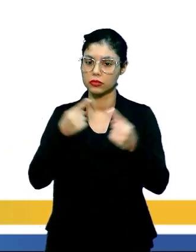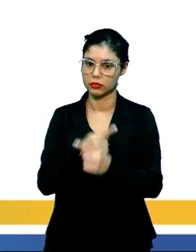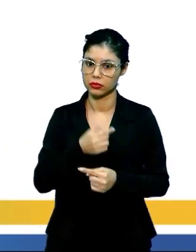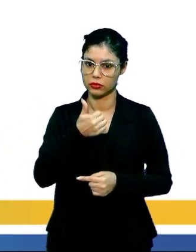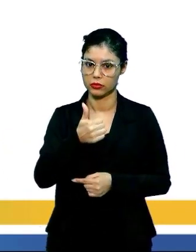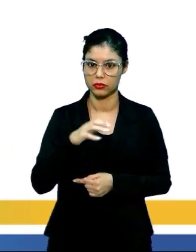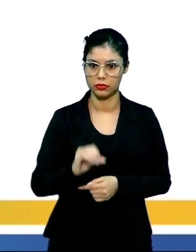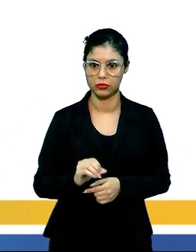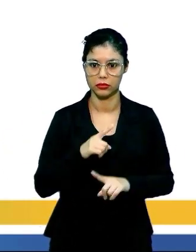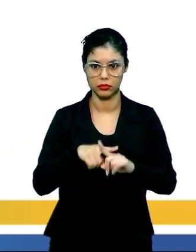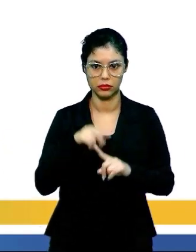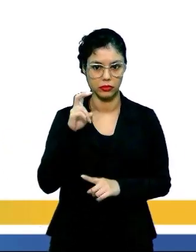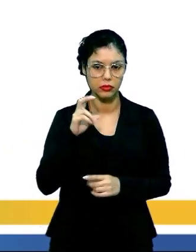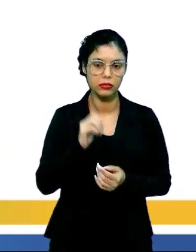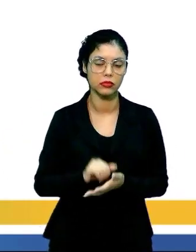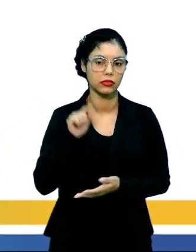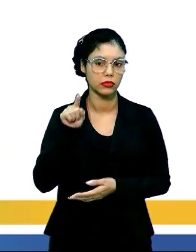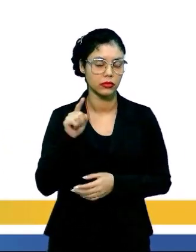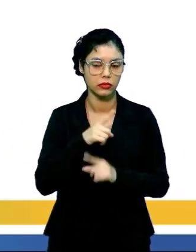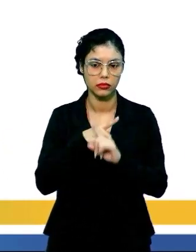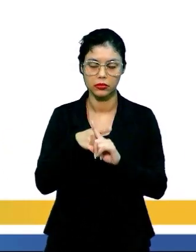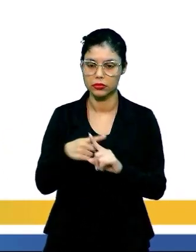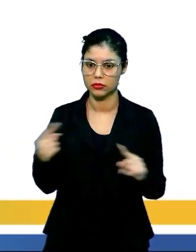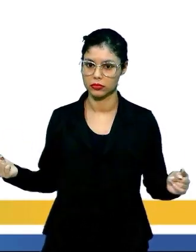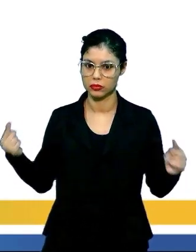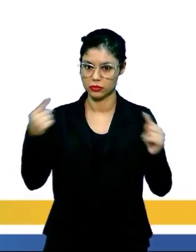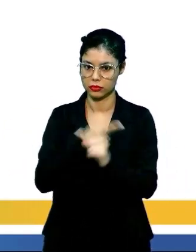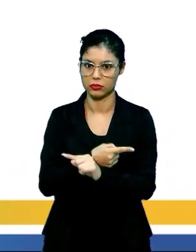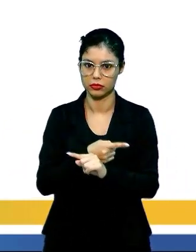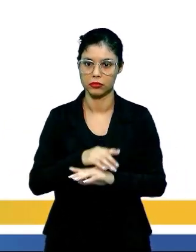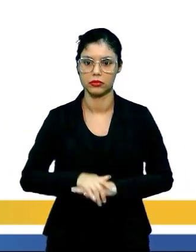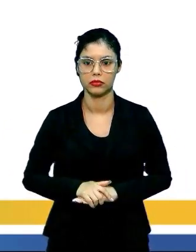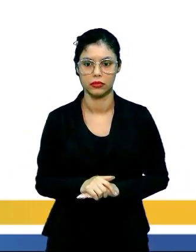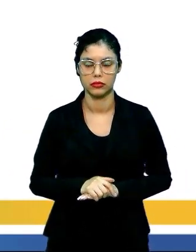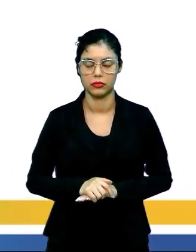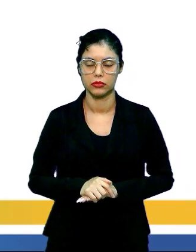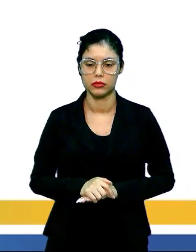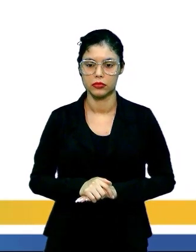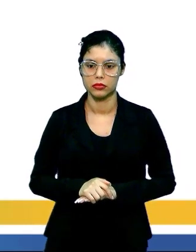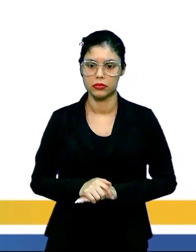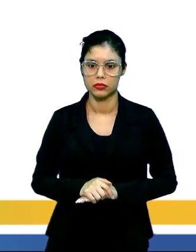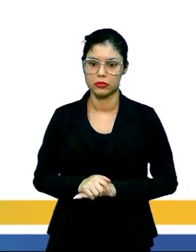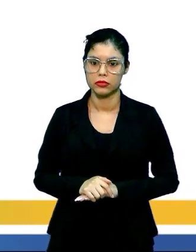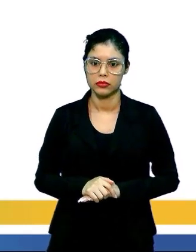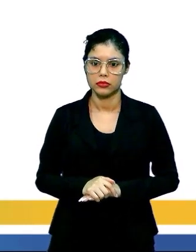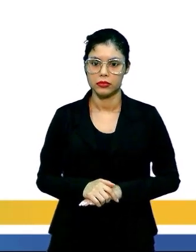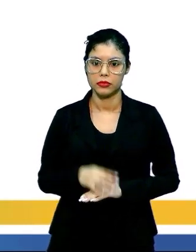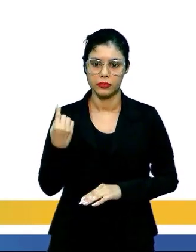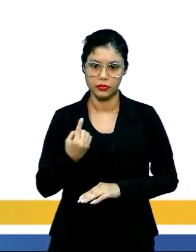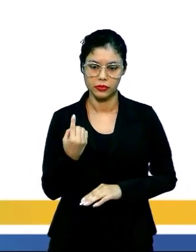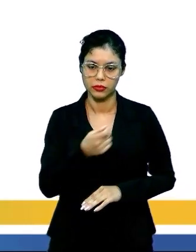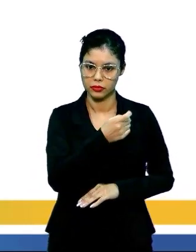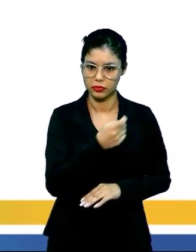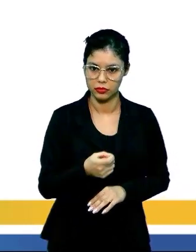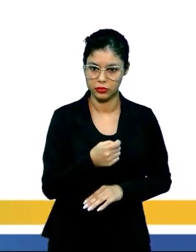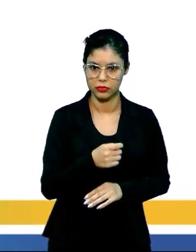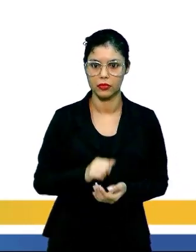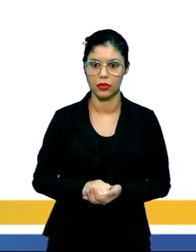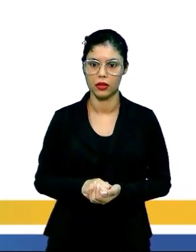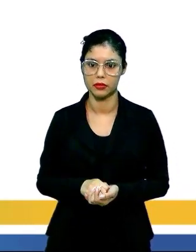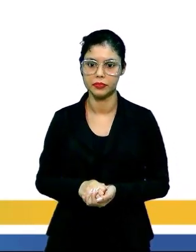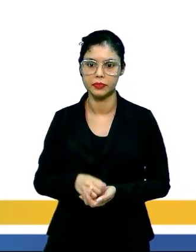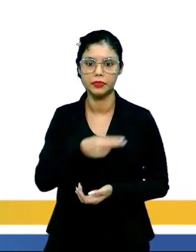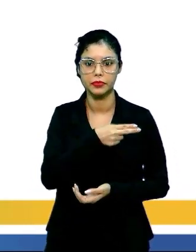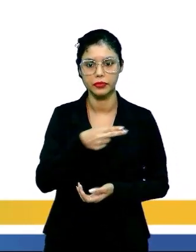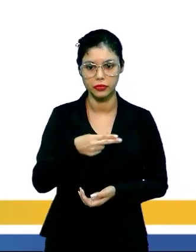de 19 vezes 5. Aqui multiplicou cruzado, tá? Ó. Aí isola-se o x, passo